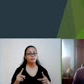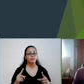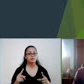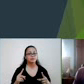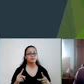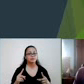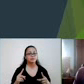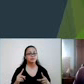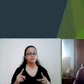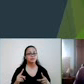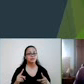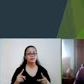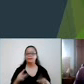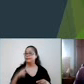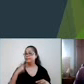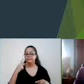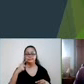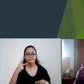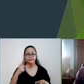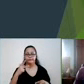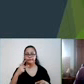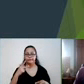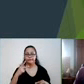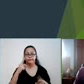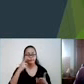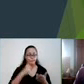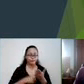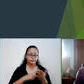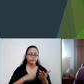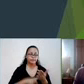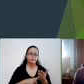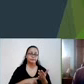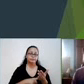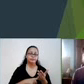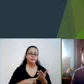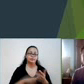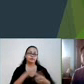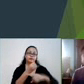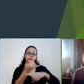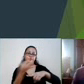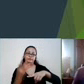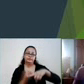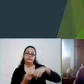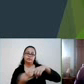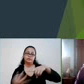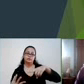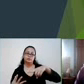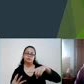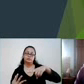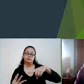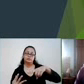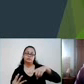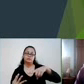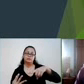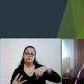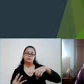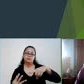Mas, nesse caso, como ele não falou que ele quer obrigatoriamente frações, a melhor forma da gente fazer